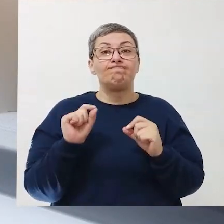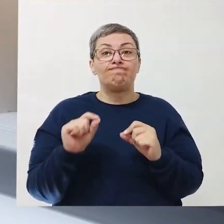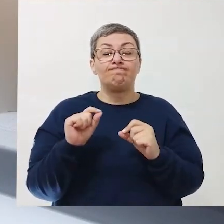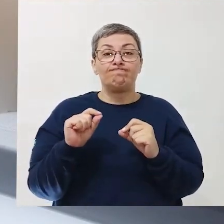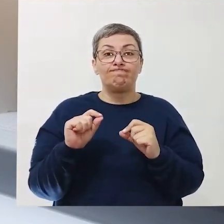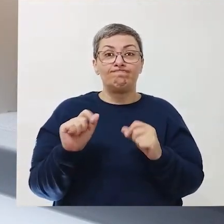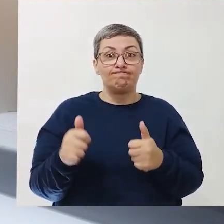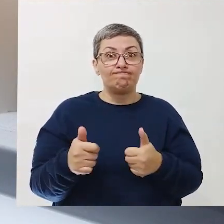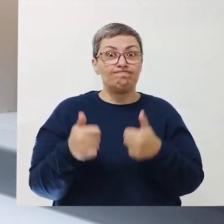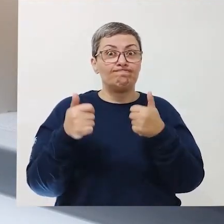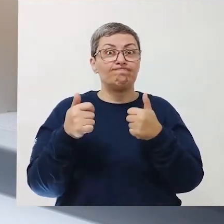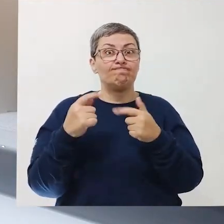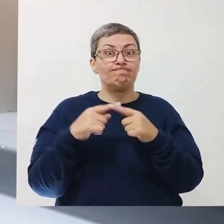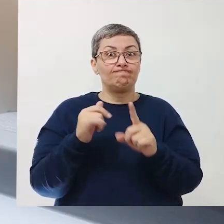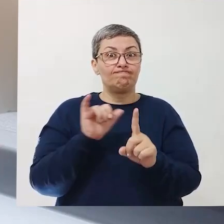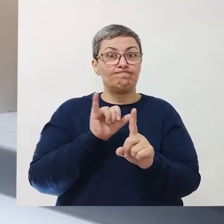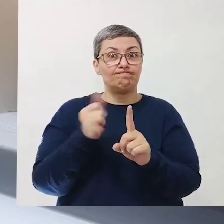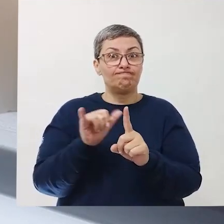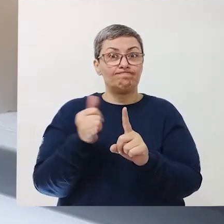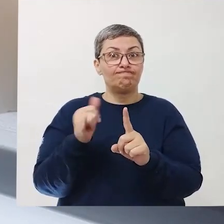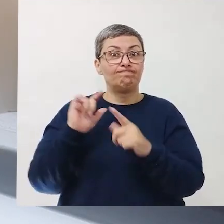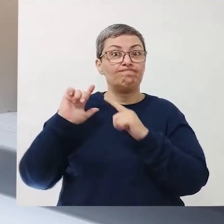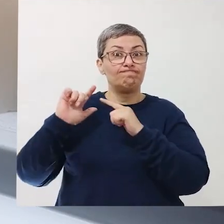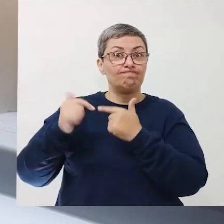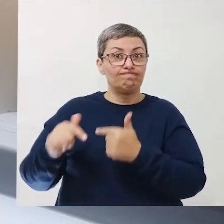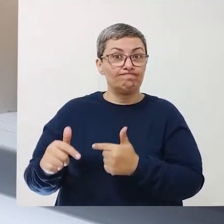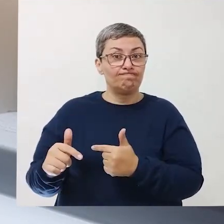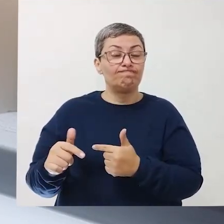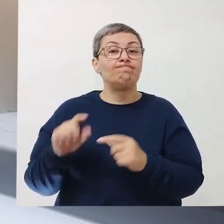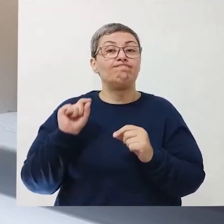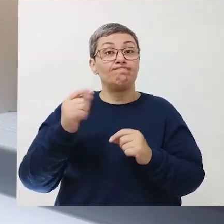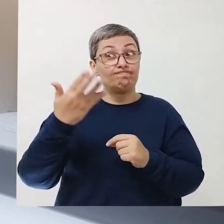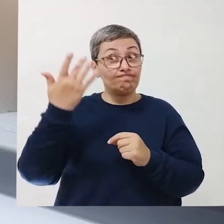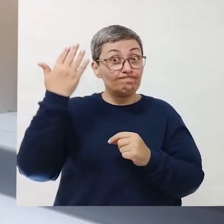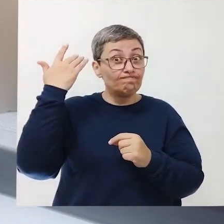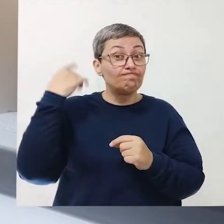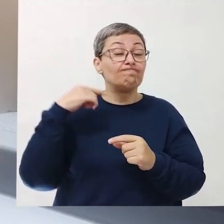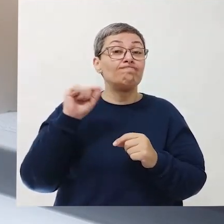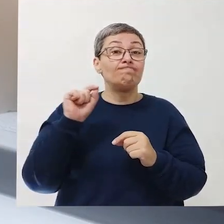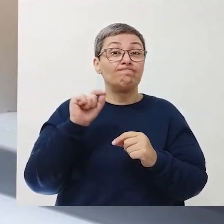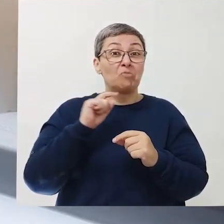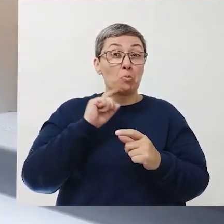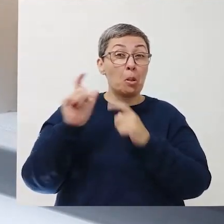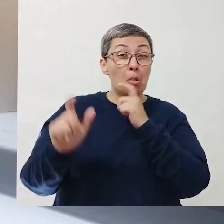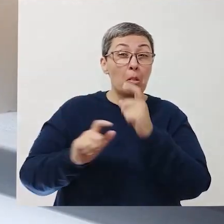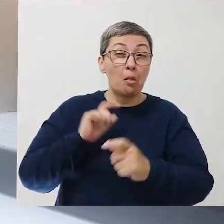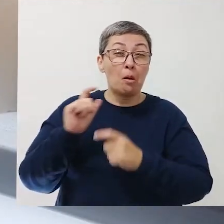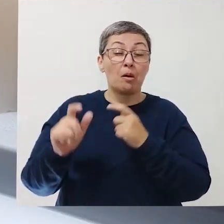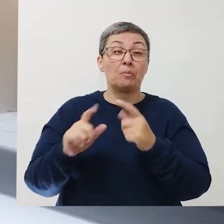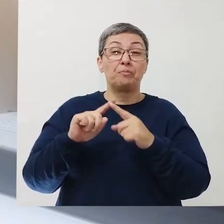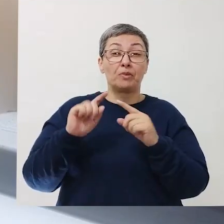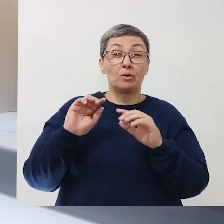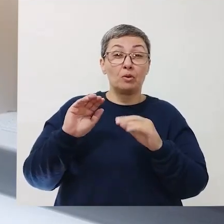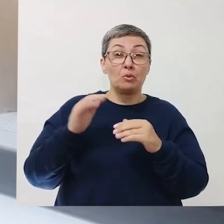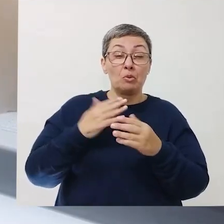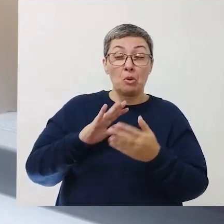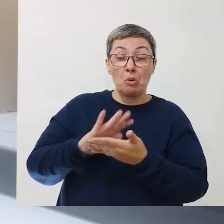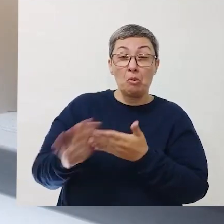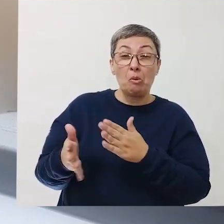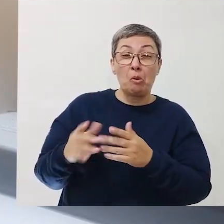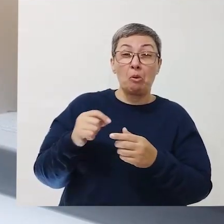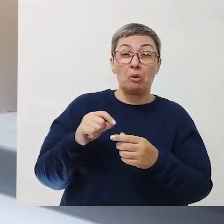Ou divulgações de imagens vexatórias Expostas pelo agressor